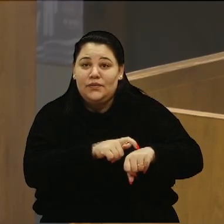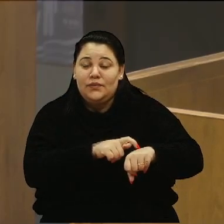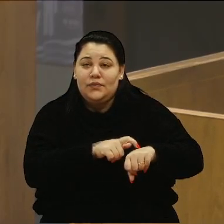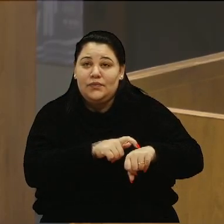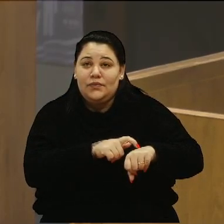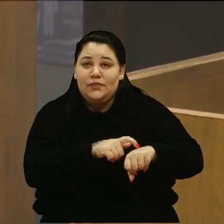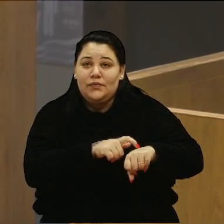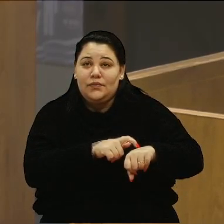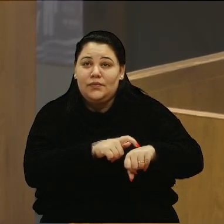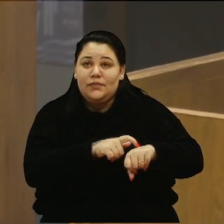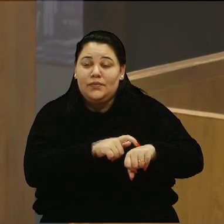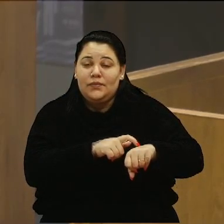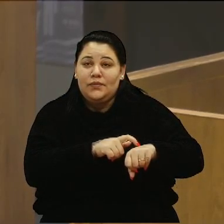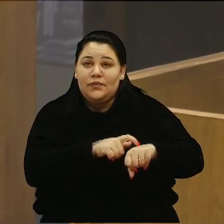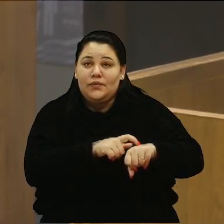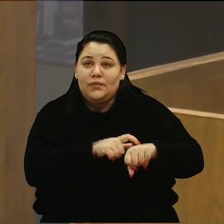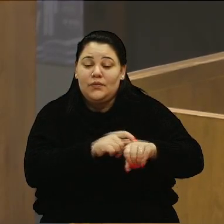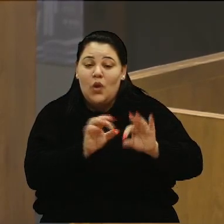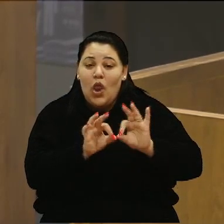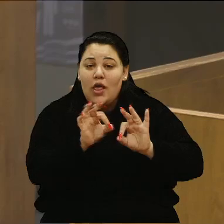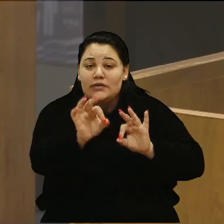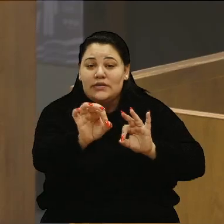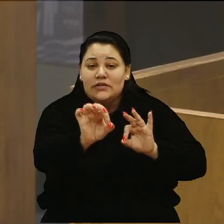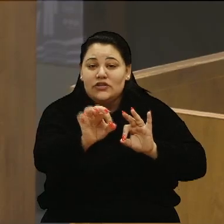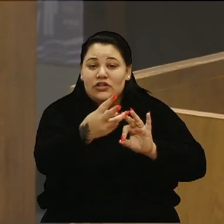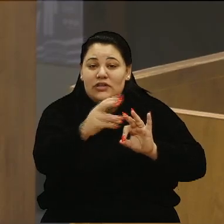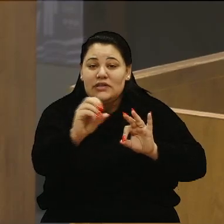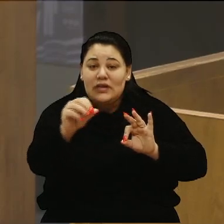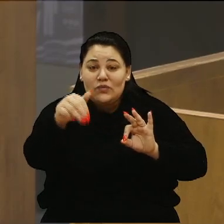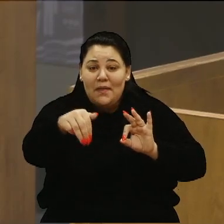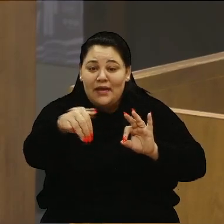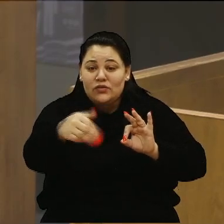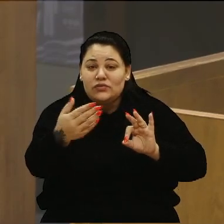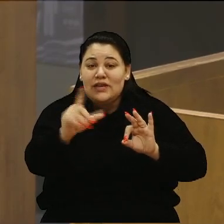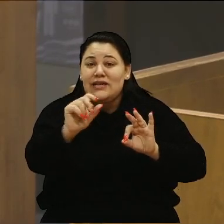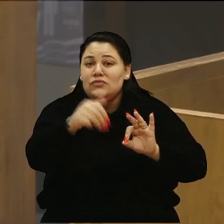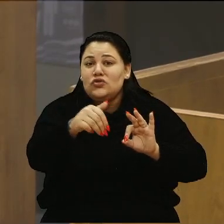metros? E eu falei ao vivo na Rádio Caxias.